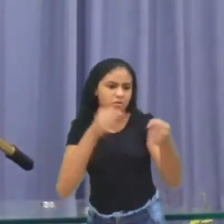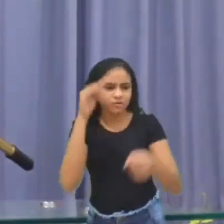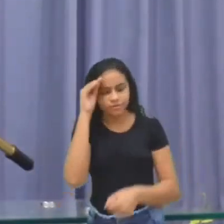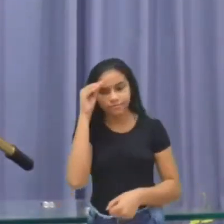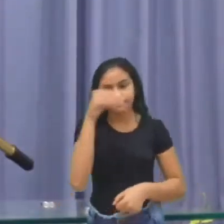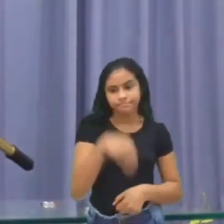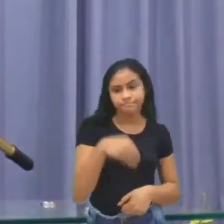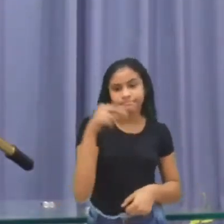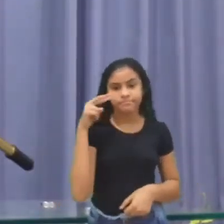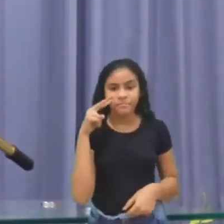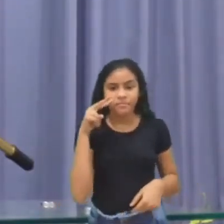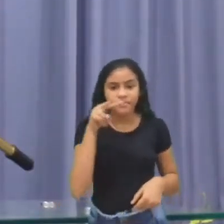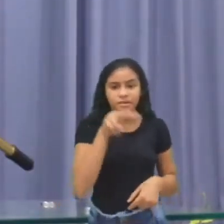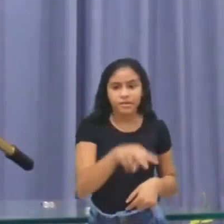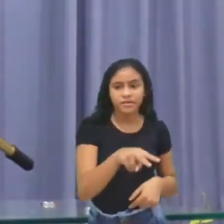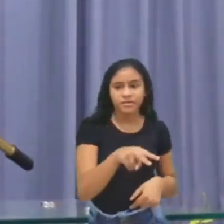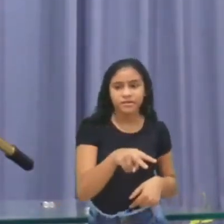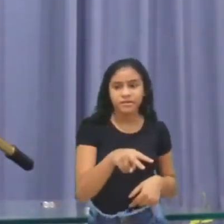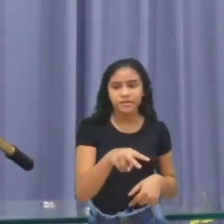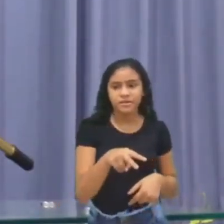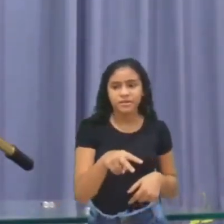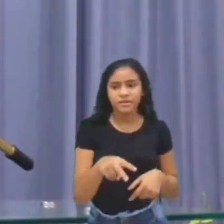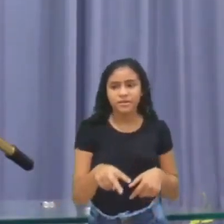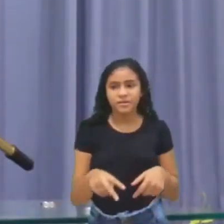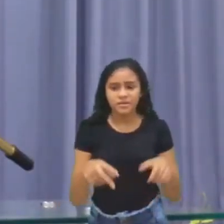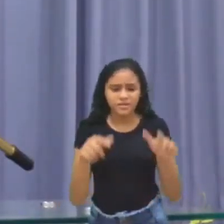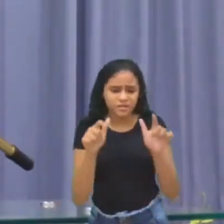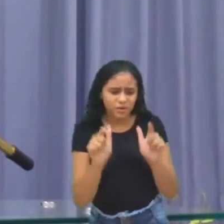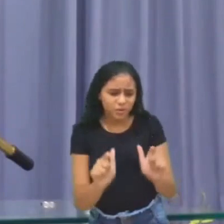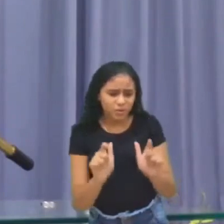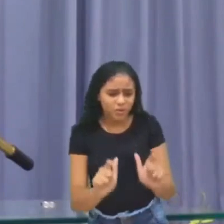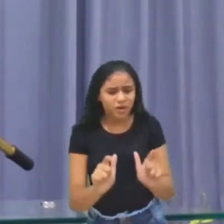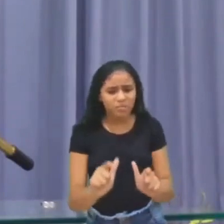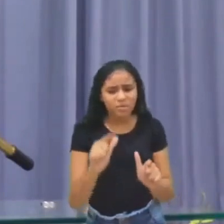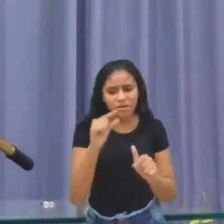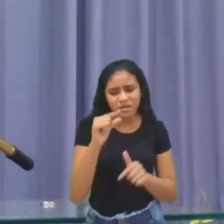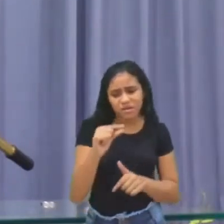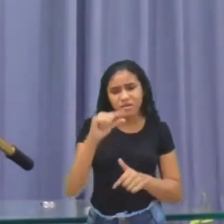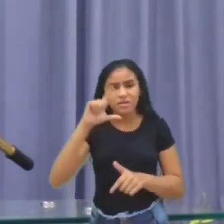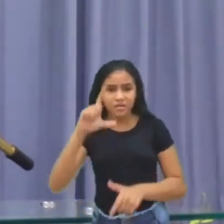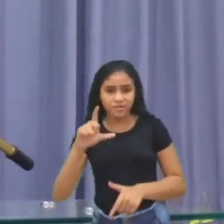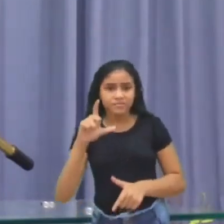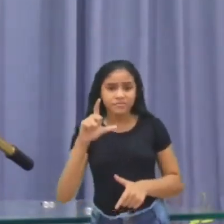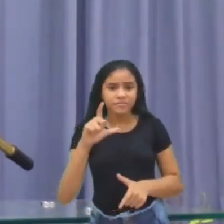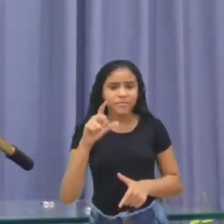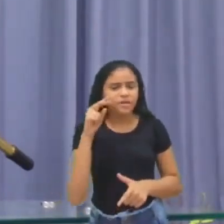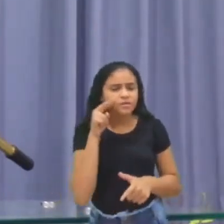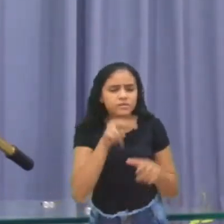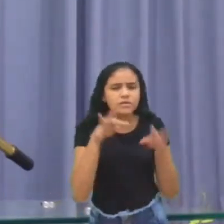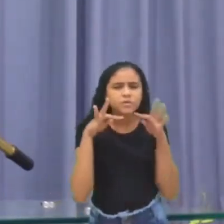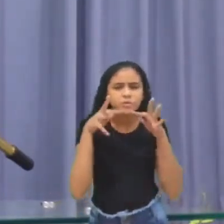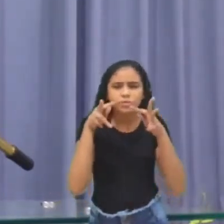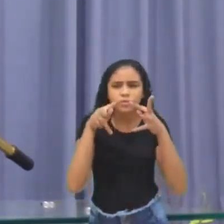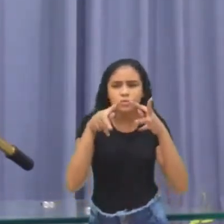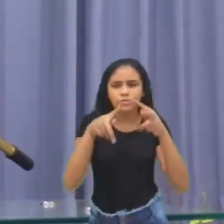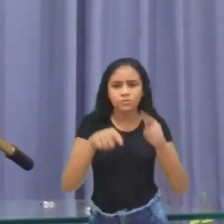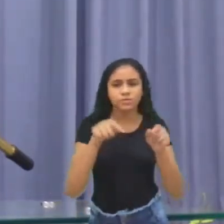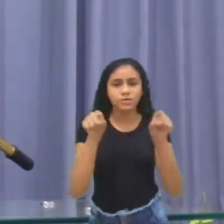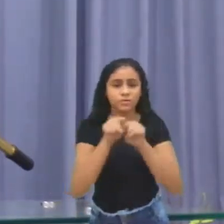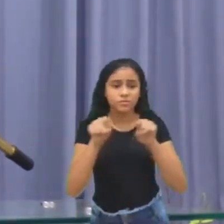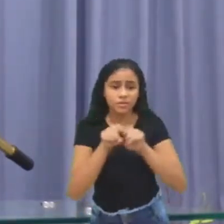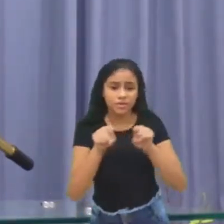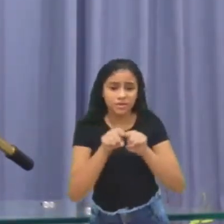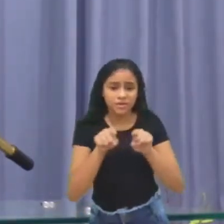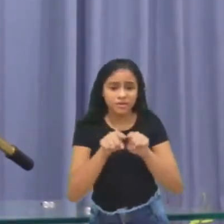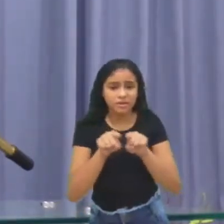viram se eram aldeias ou se eram fortalezas. Eles viram tudo. E ainda fizeram, como